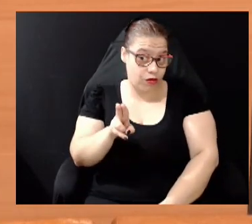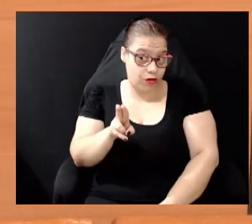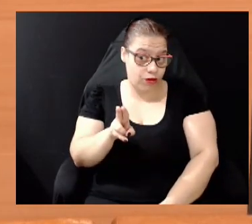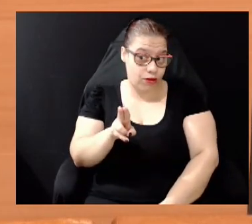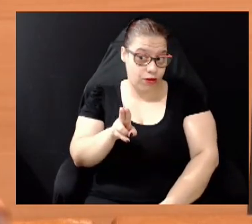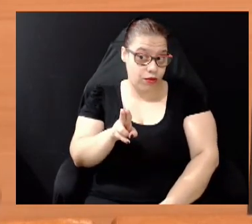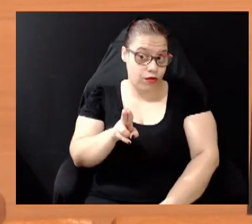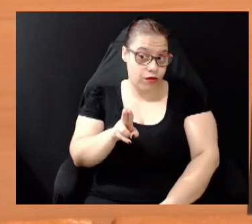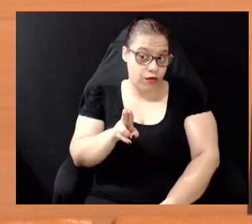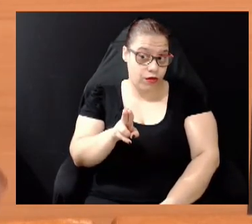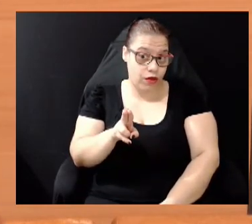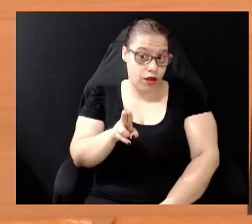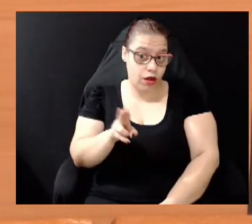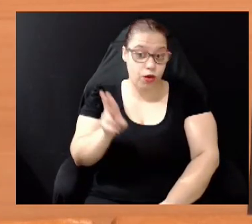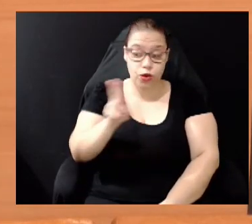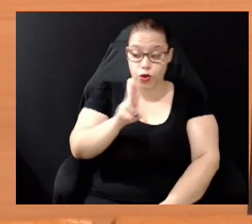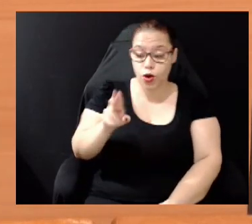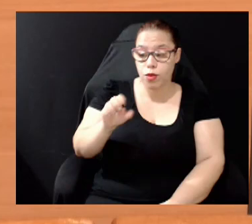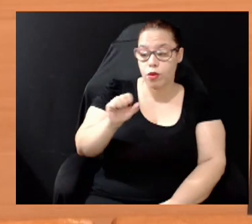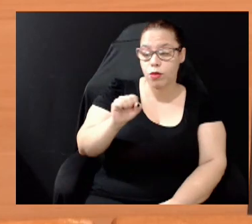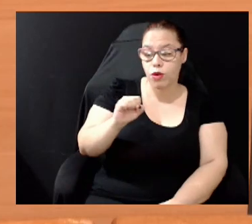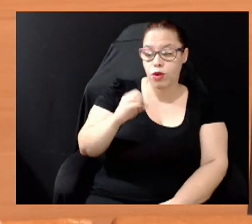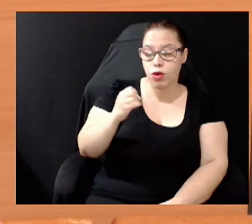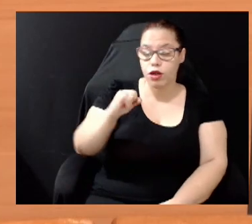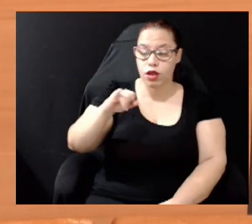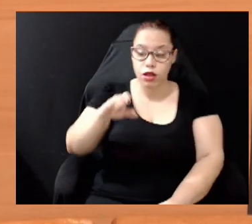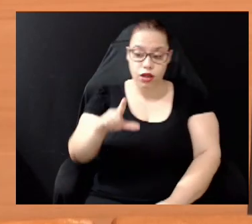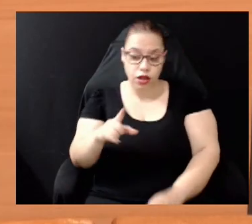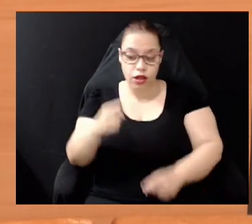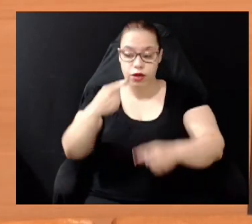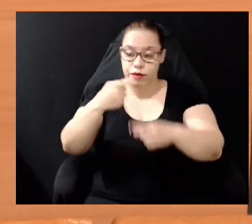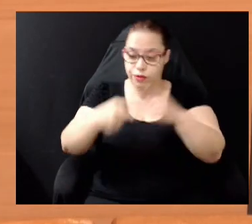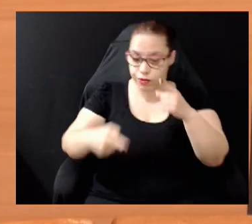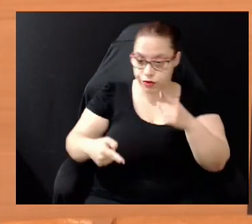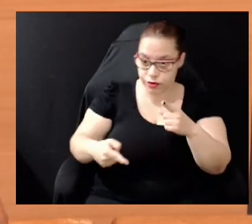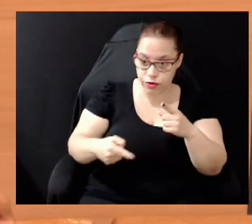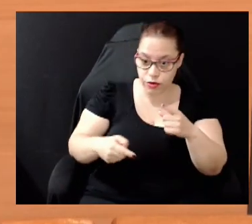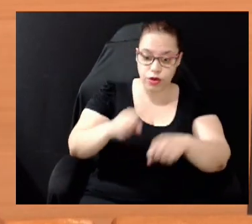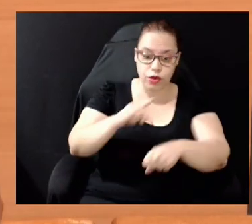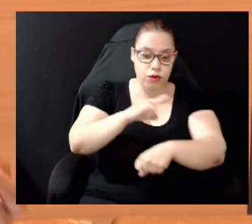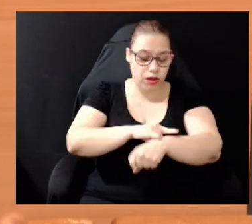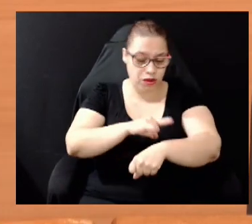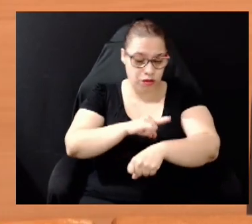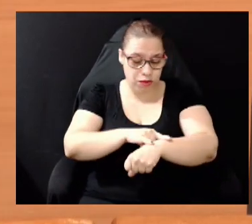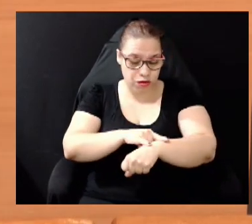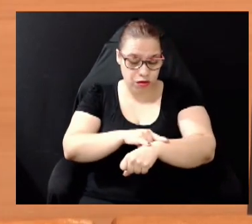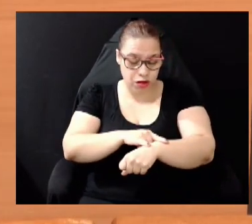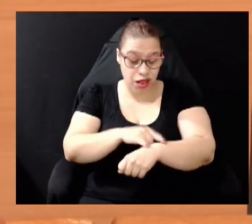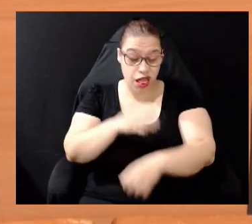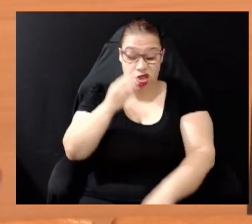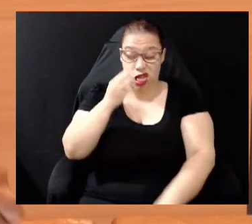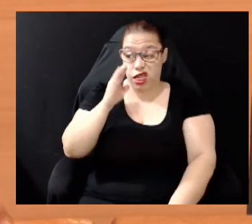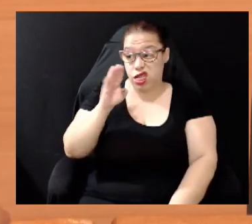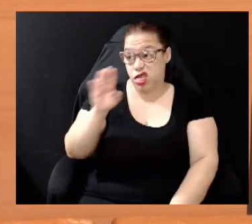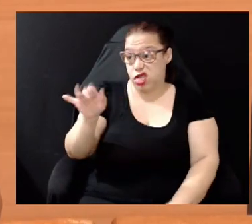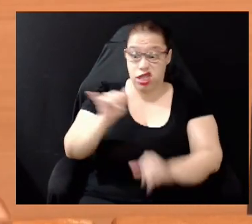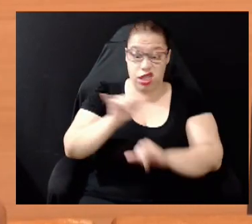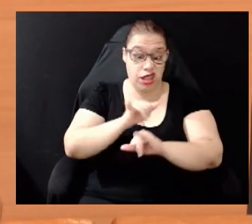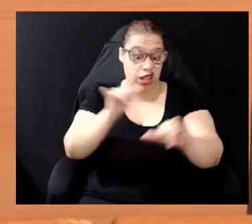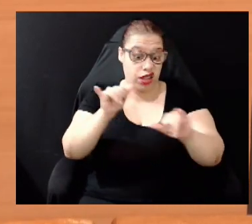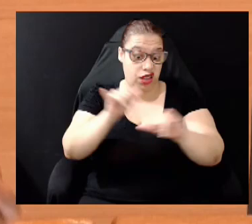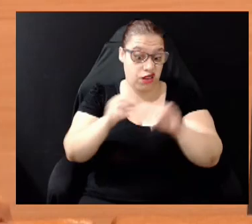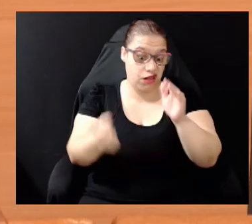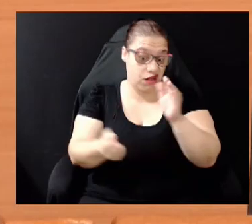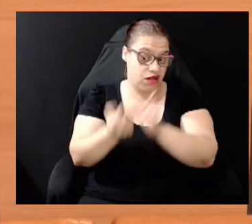do nome social, a proibição dos banheiros, que é uma falsa polêmica que foi criada, inclusive, que impede muitas